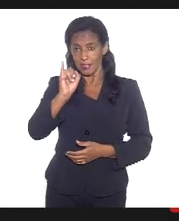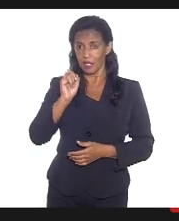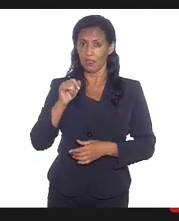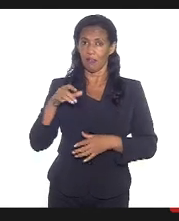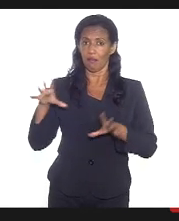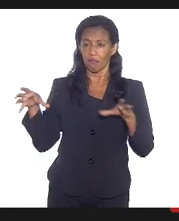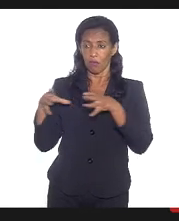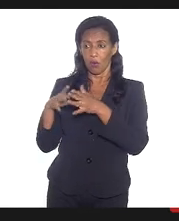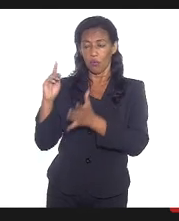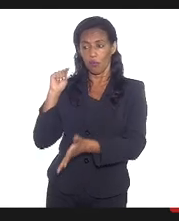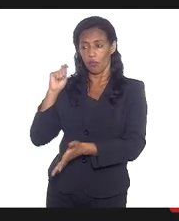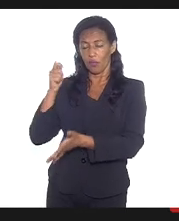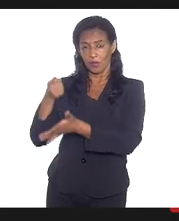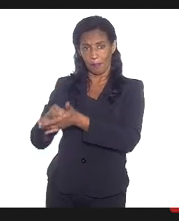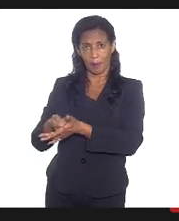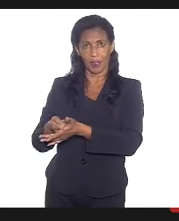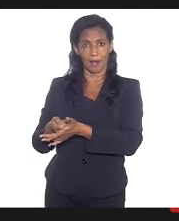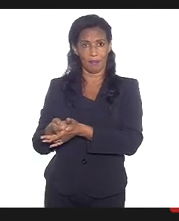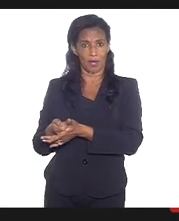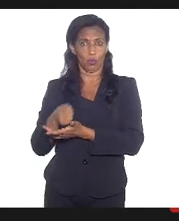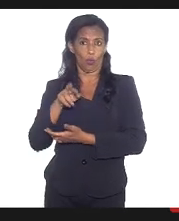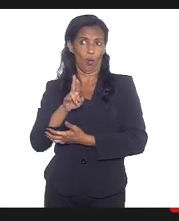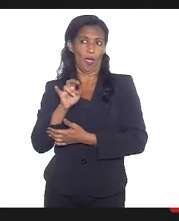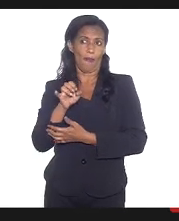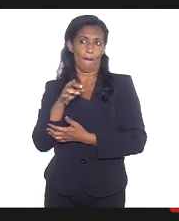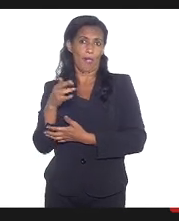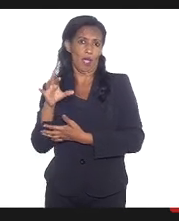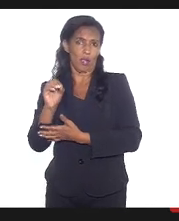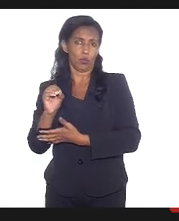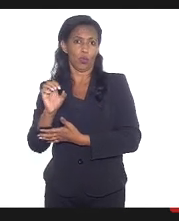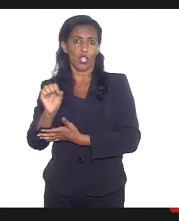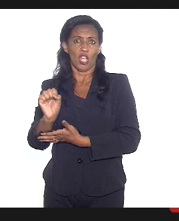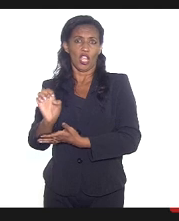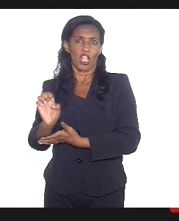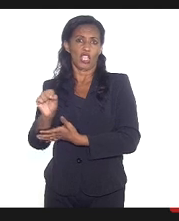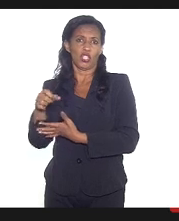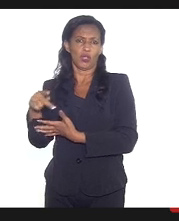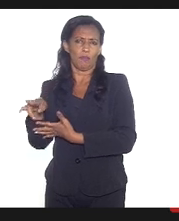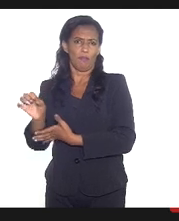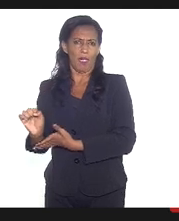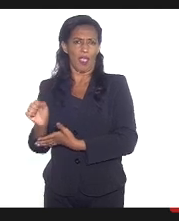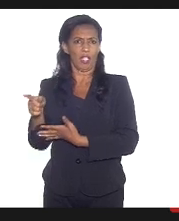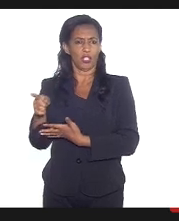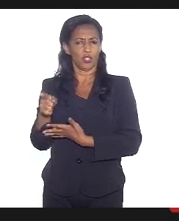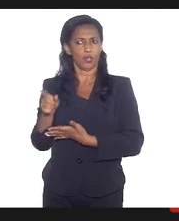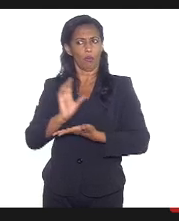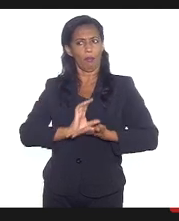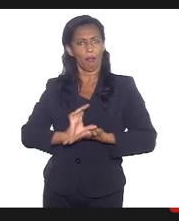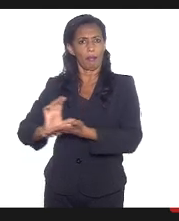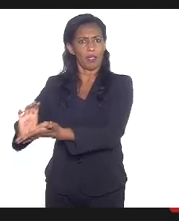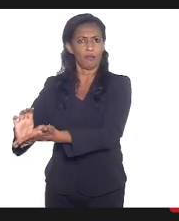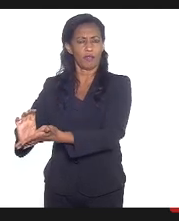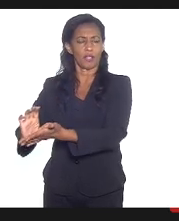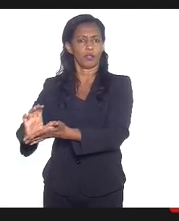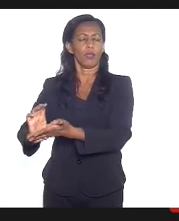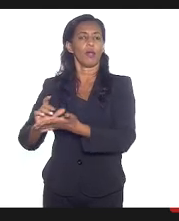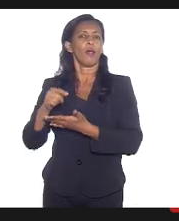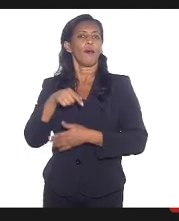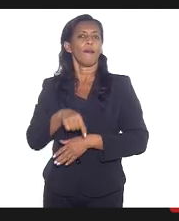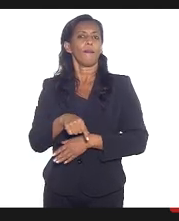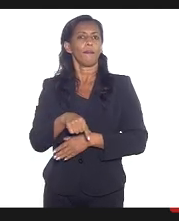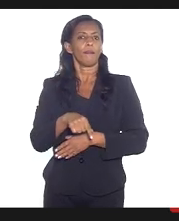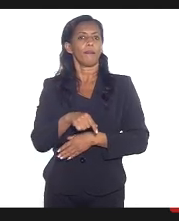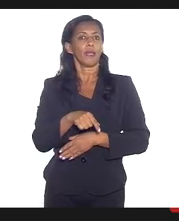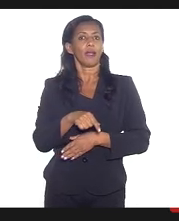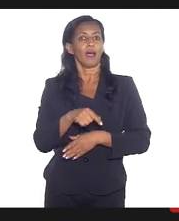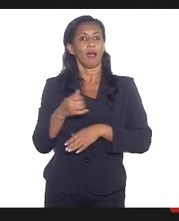um pagamento no repetro industrialização, repetro SPED, é, com base no benefício dado pela legislação fluminense, que você também